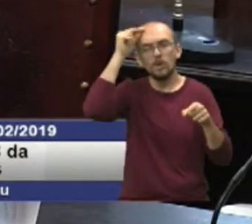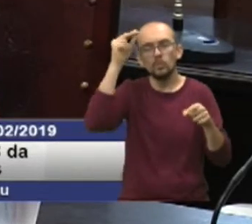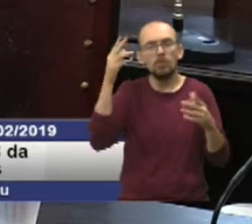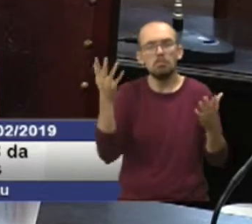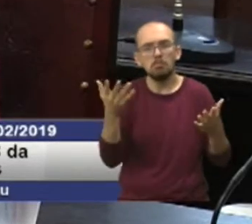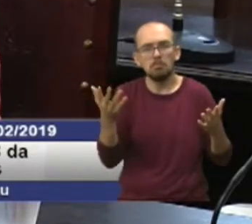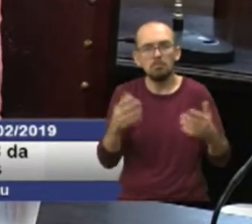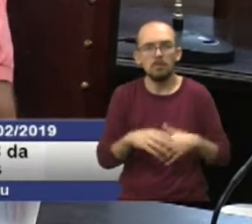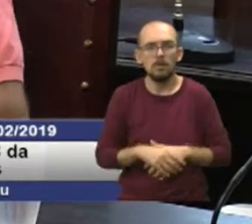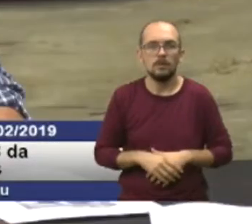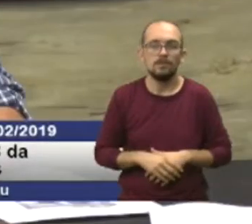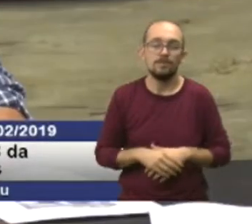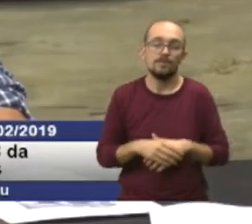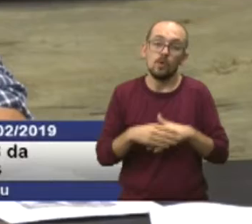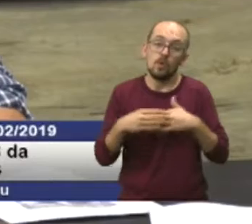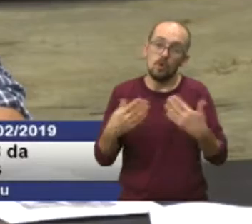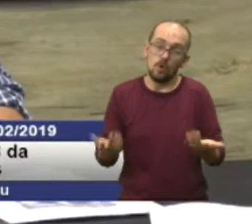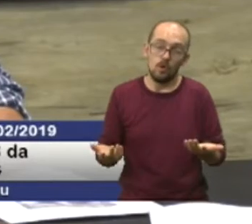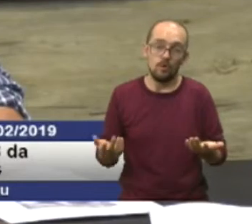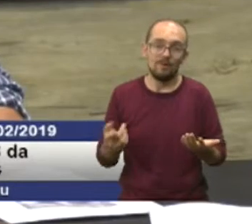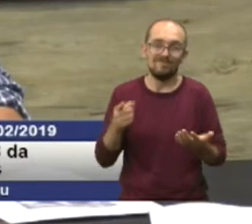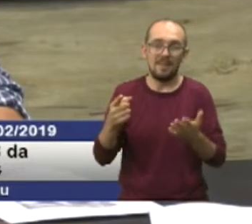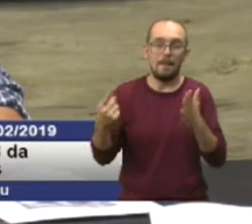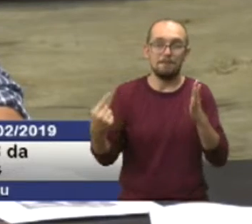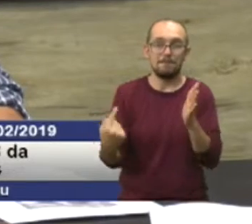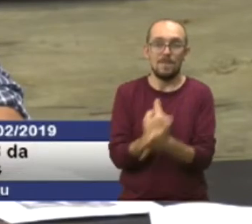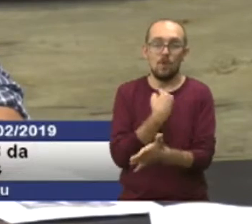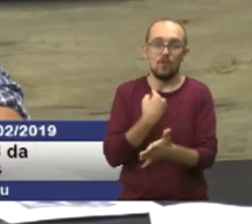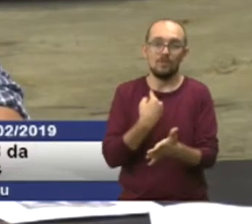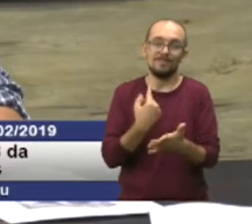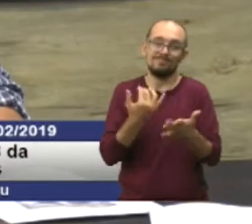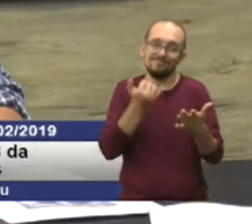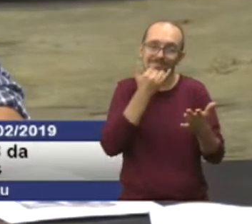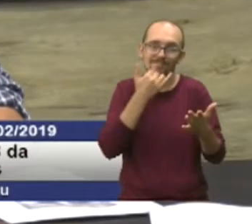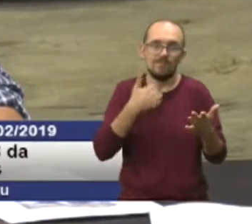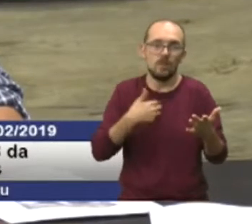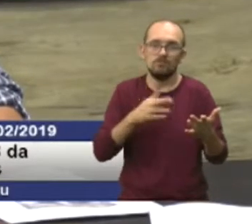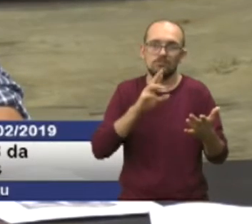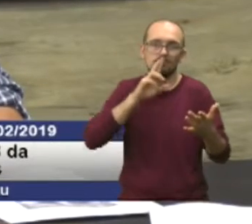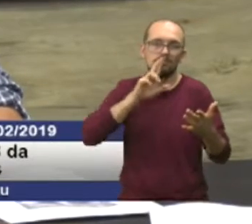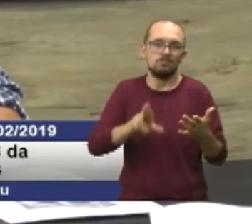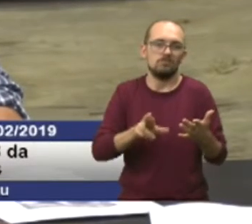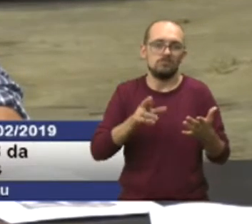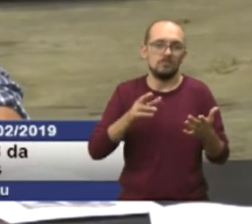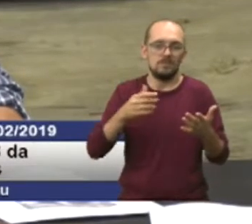Tito, essa pergunta eu vou me dar ao direito de não respondê-la, porque